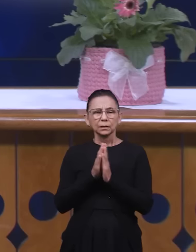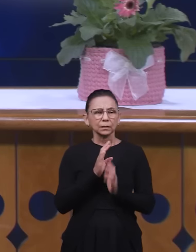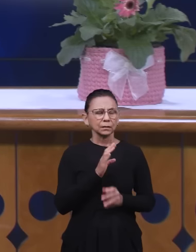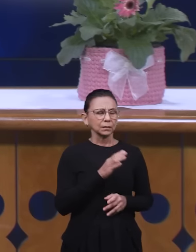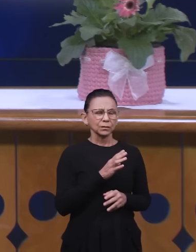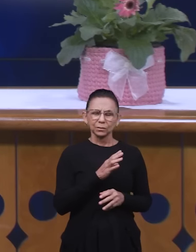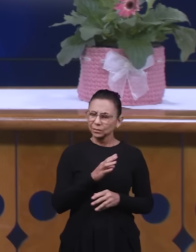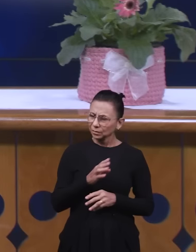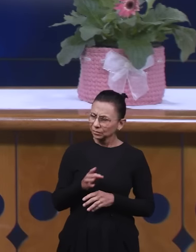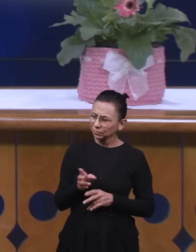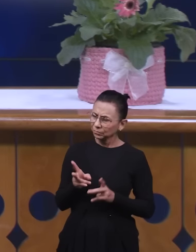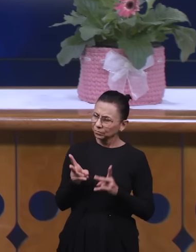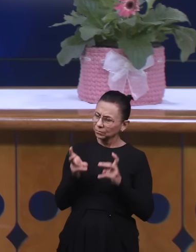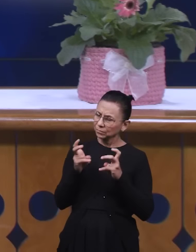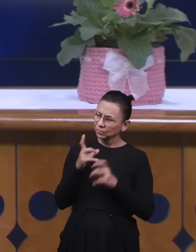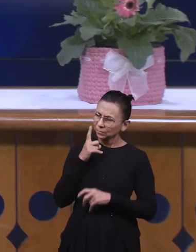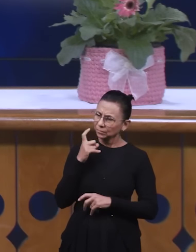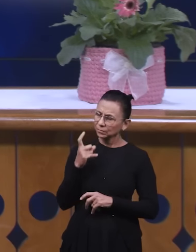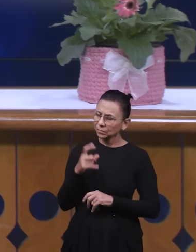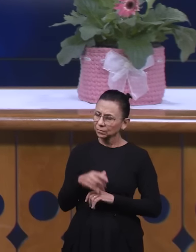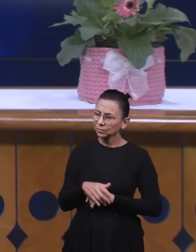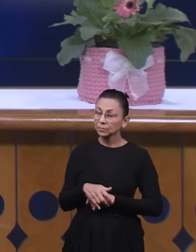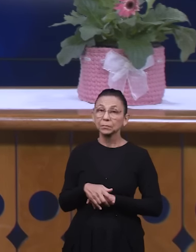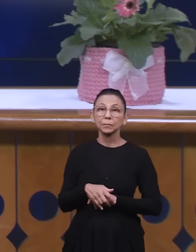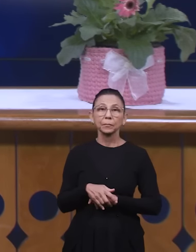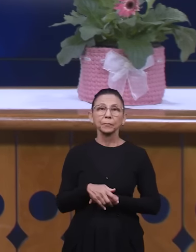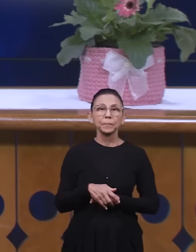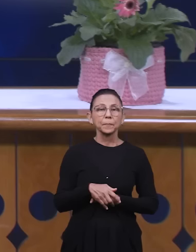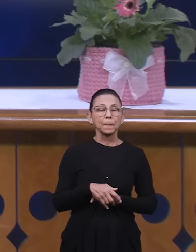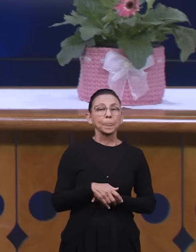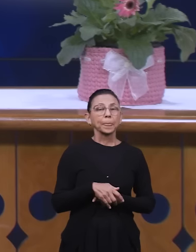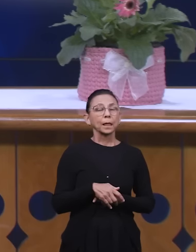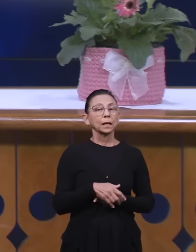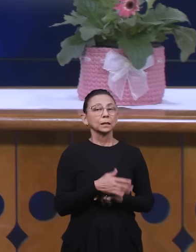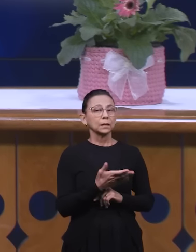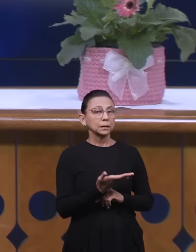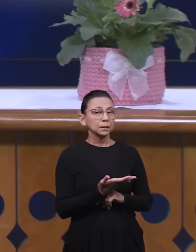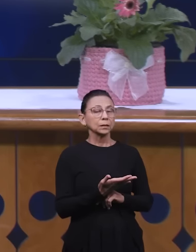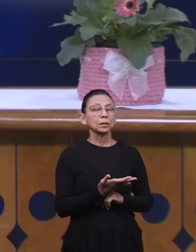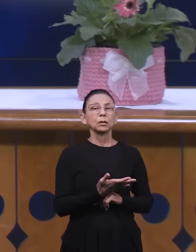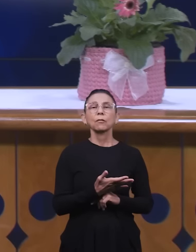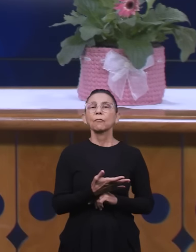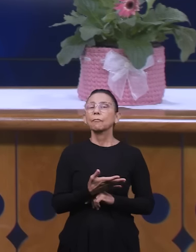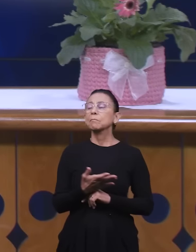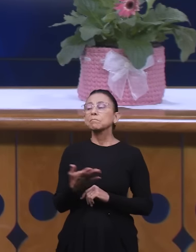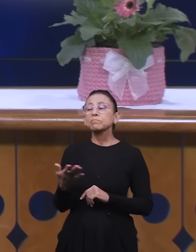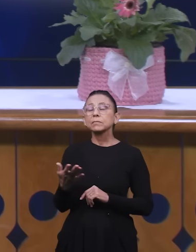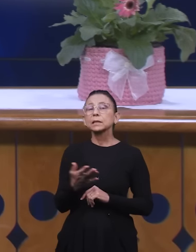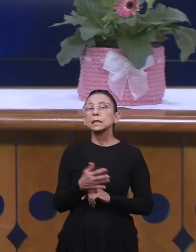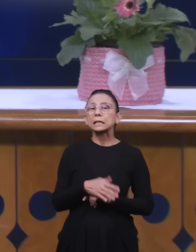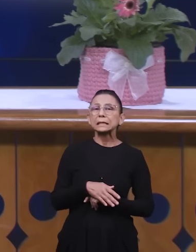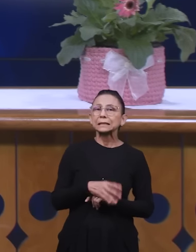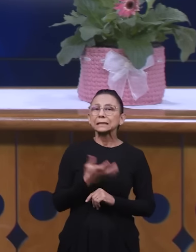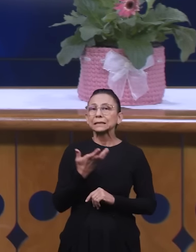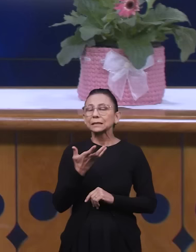chamou a atenção daqueles homens. E eles chegaram para o Senhor